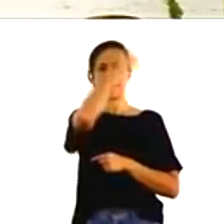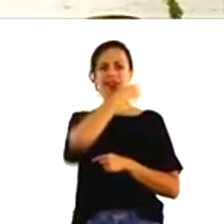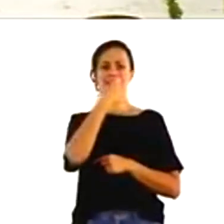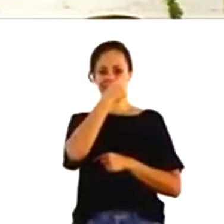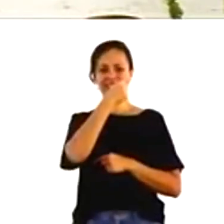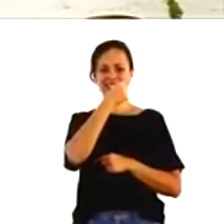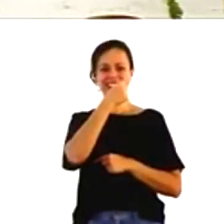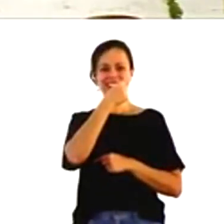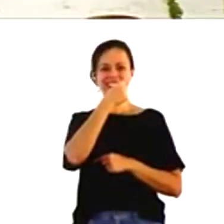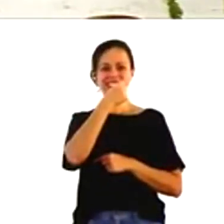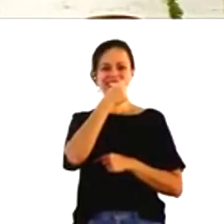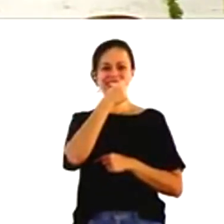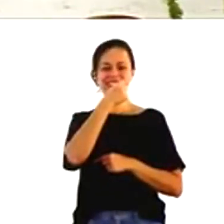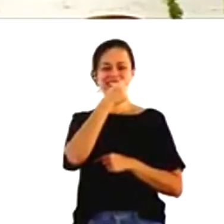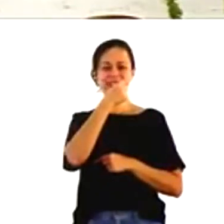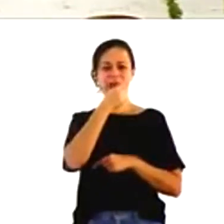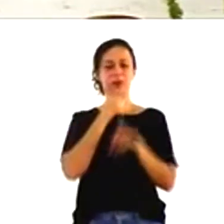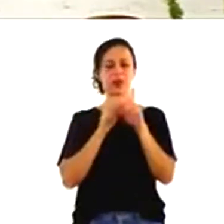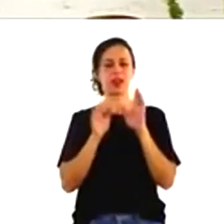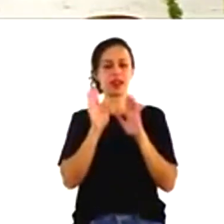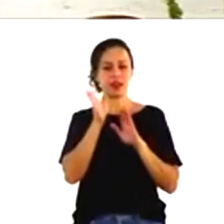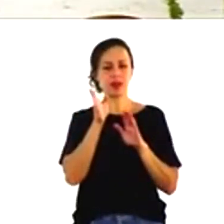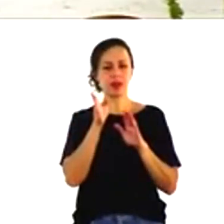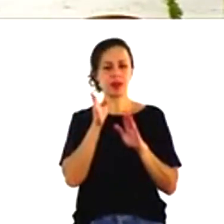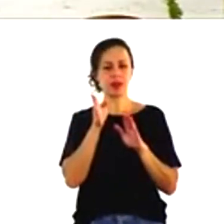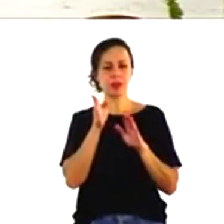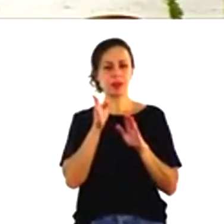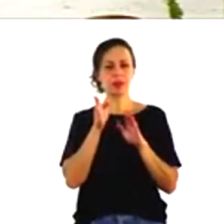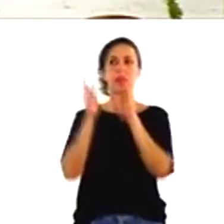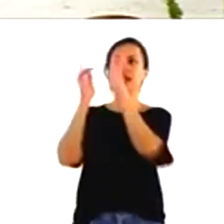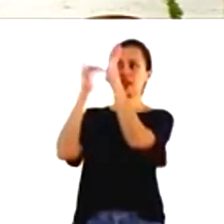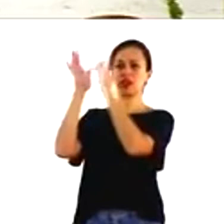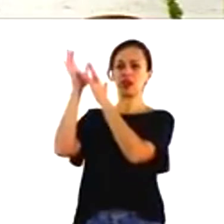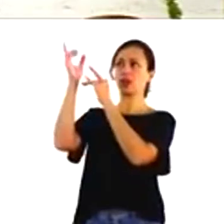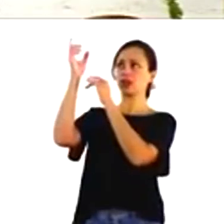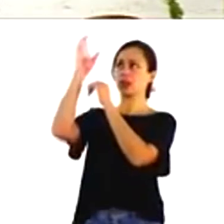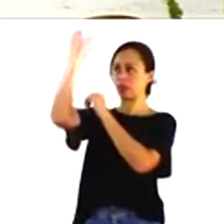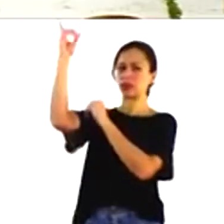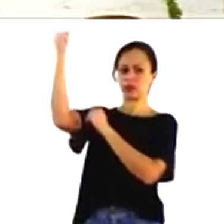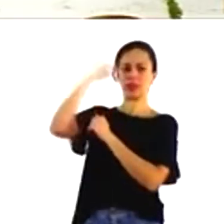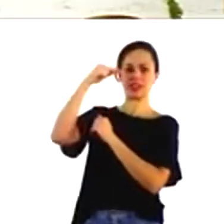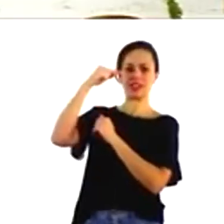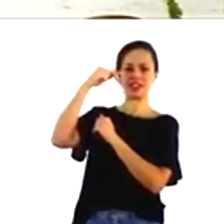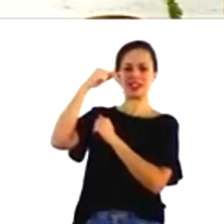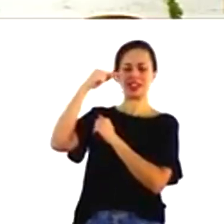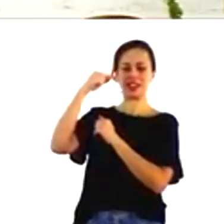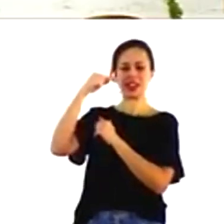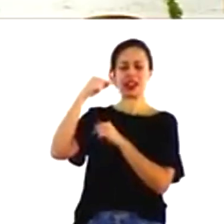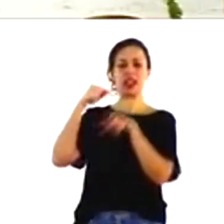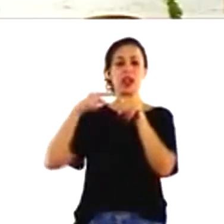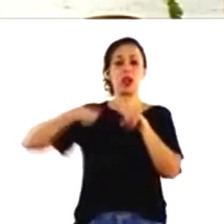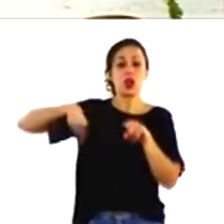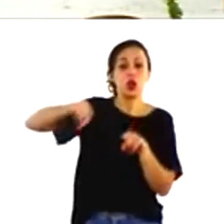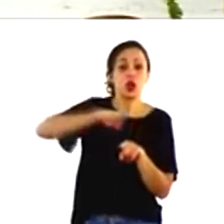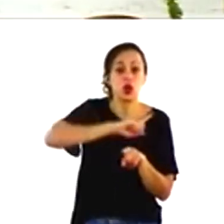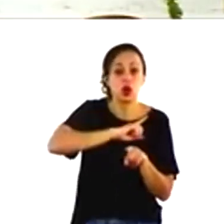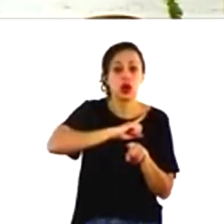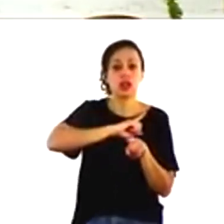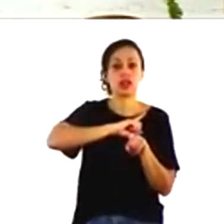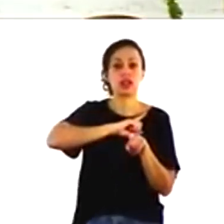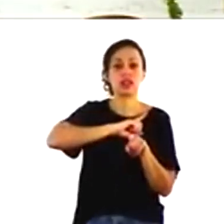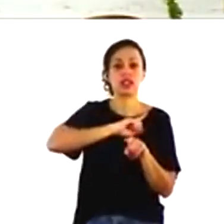dizendo, para mim e para você, que nós não somos dominados por Deus ou por